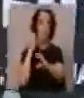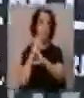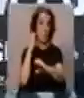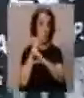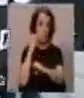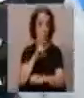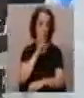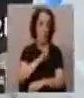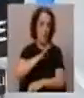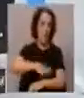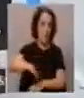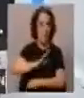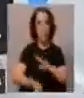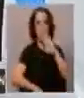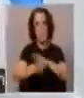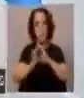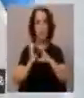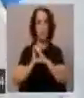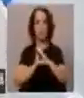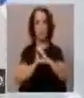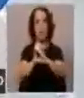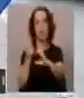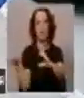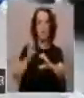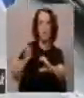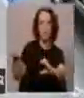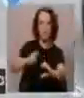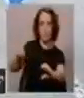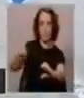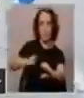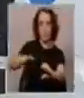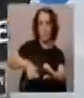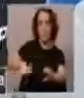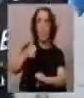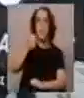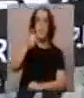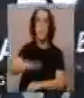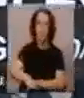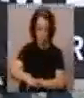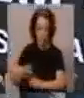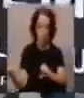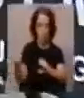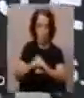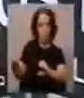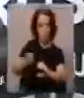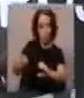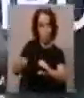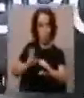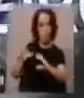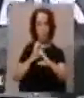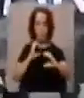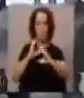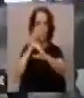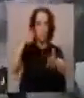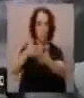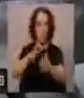e vai apanhando também colegas ao longo da viagem, designadamente na Beira Baixa, para ir exatamente até essa concentração em